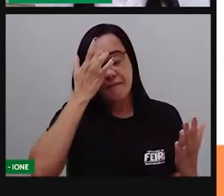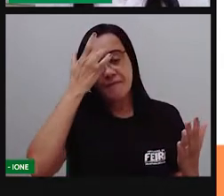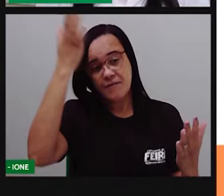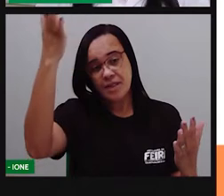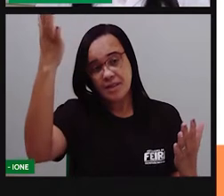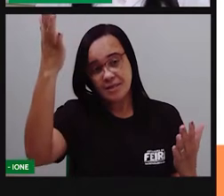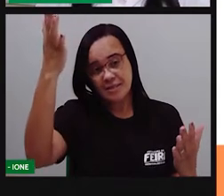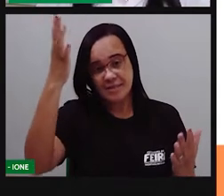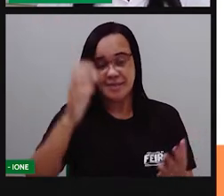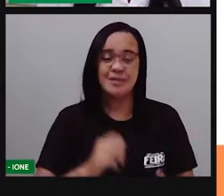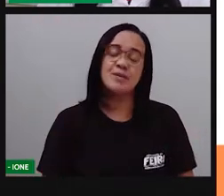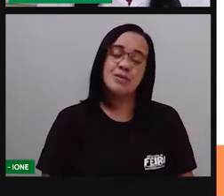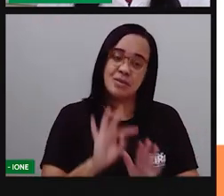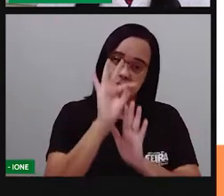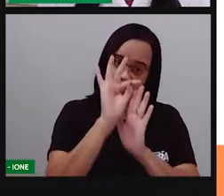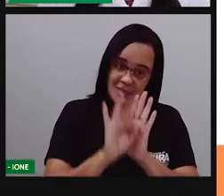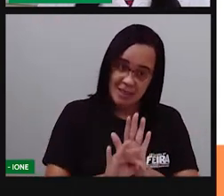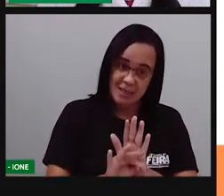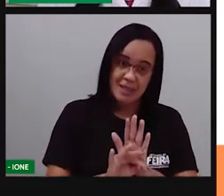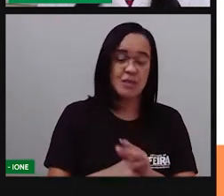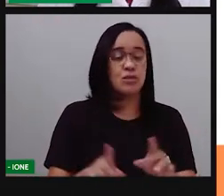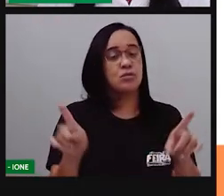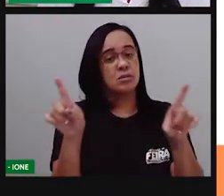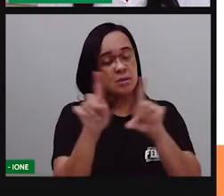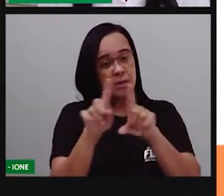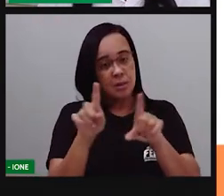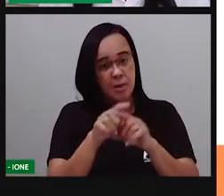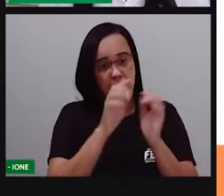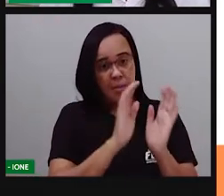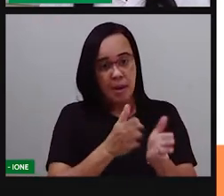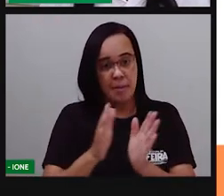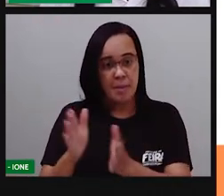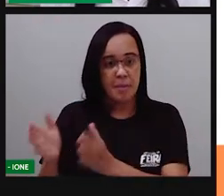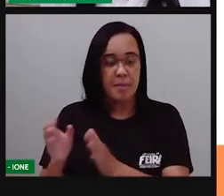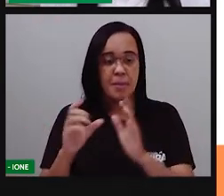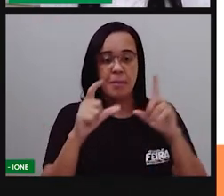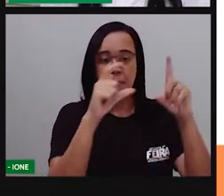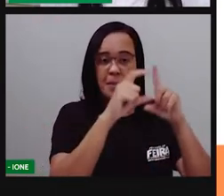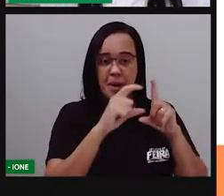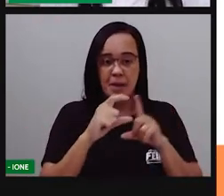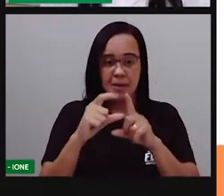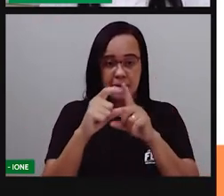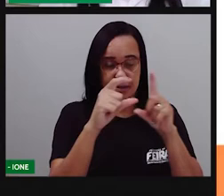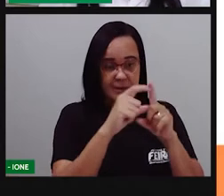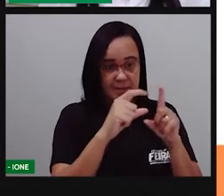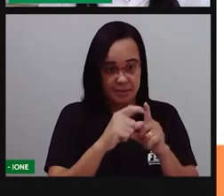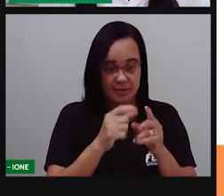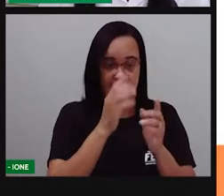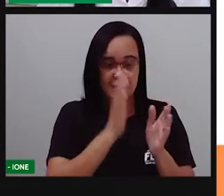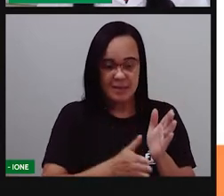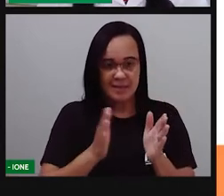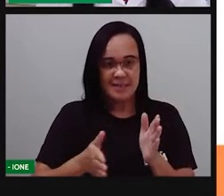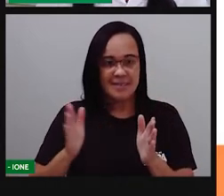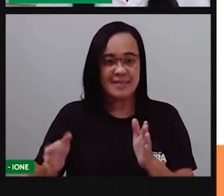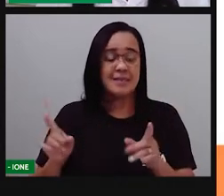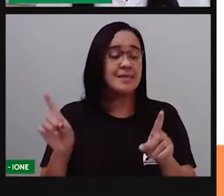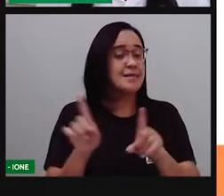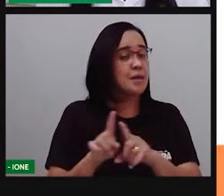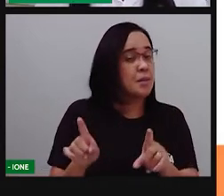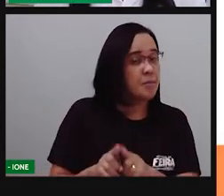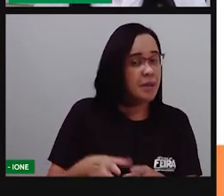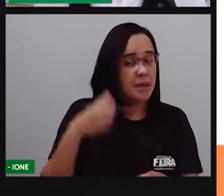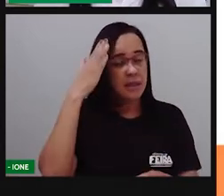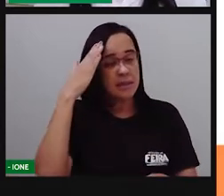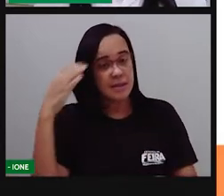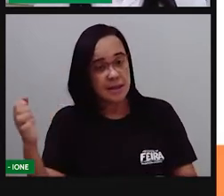você também vai aprender a segmentar oralmente palavras em sílabas e acha conhecer